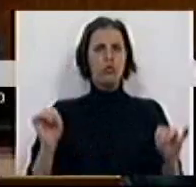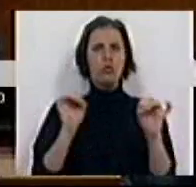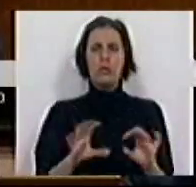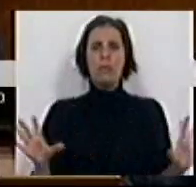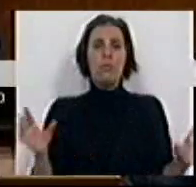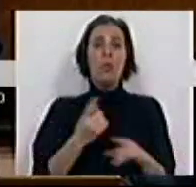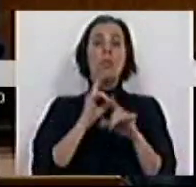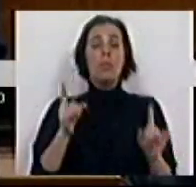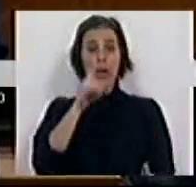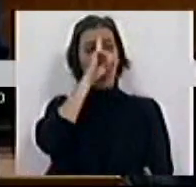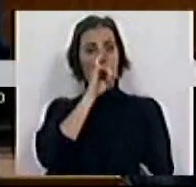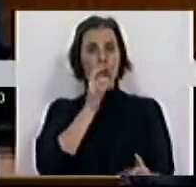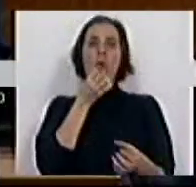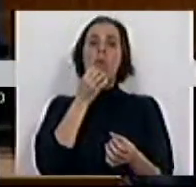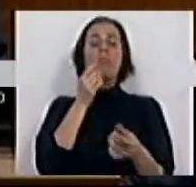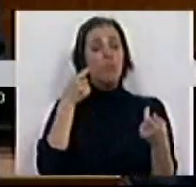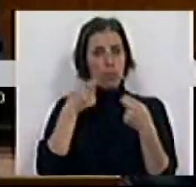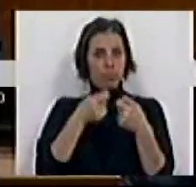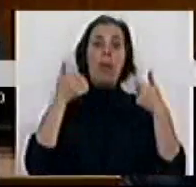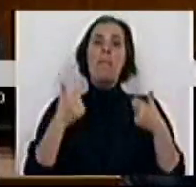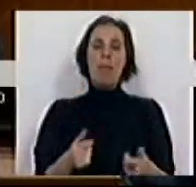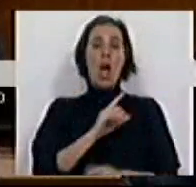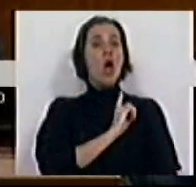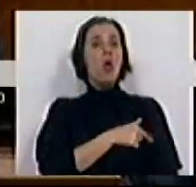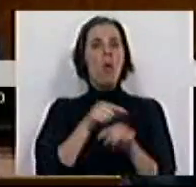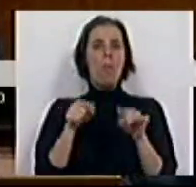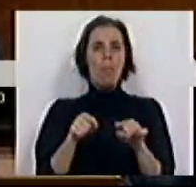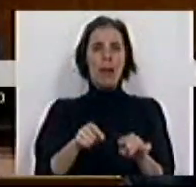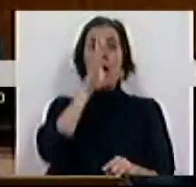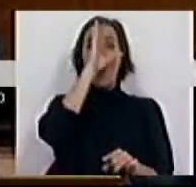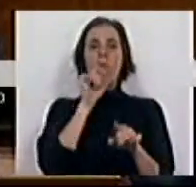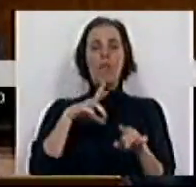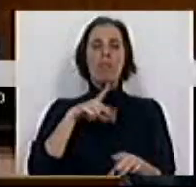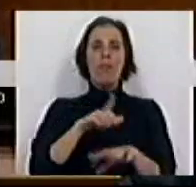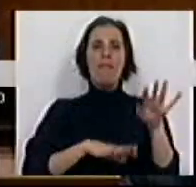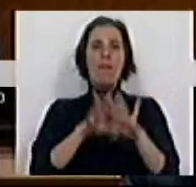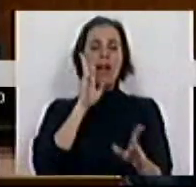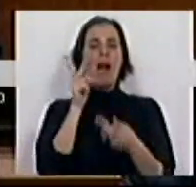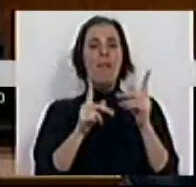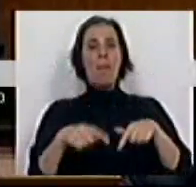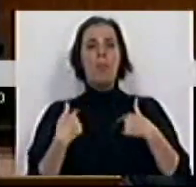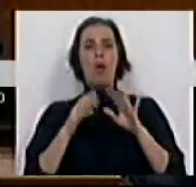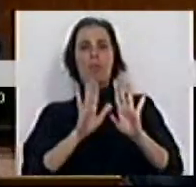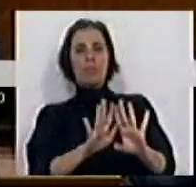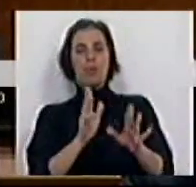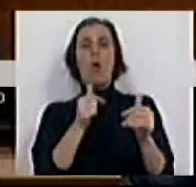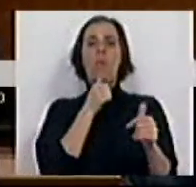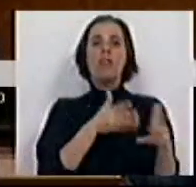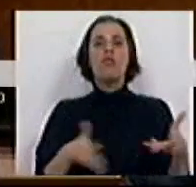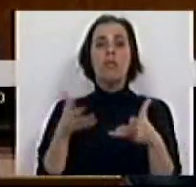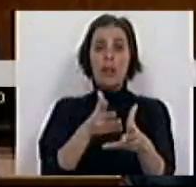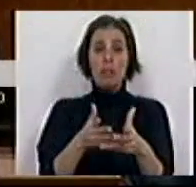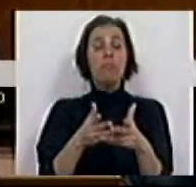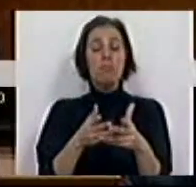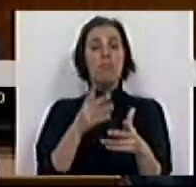porque recordou, e muito apropriadamente, que compete ao Governo português fazer a avaliação da estratégia que